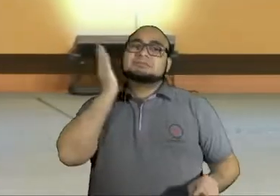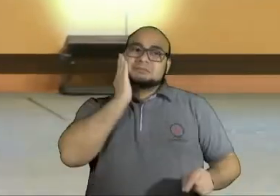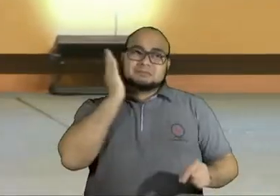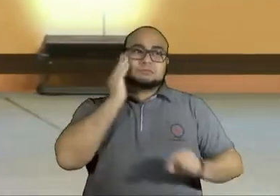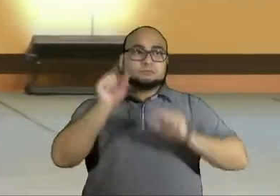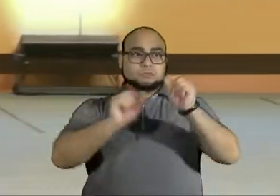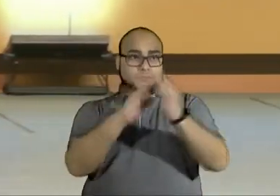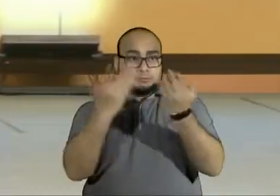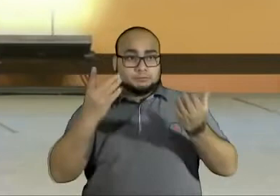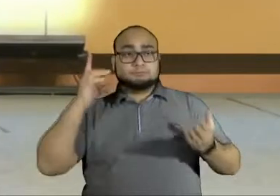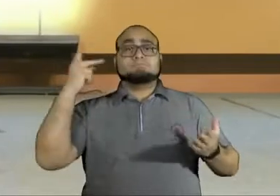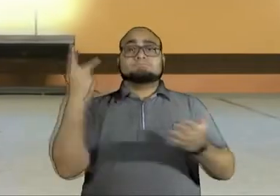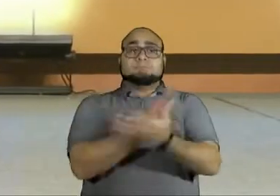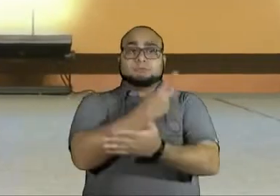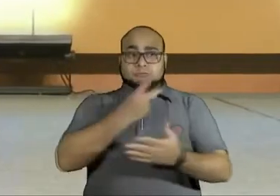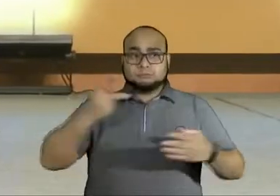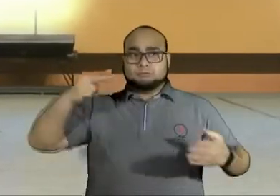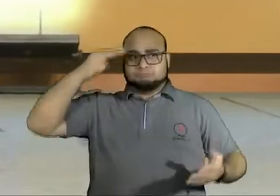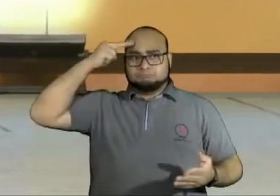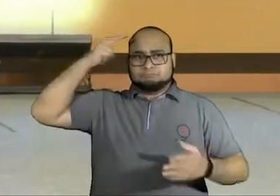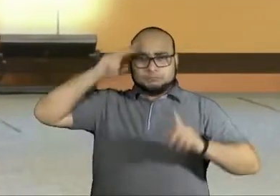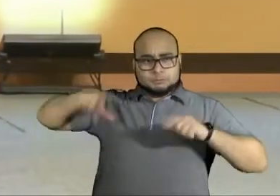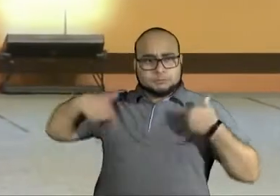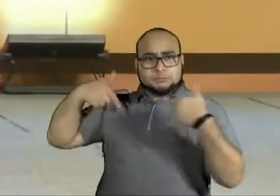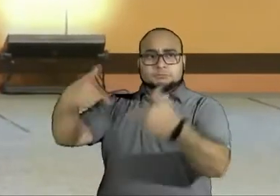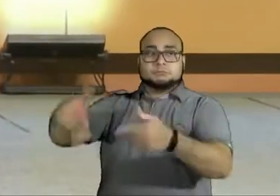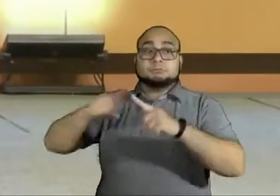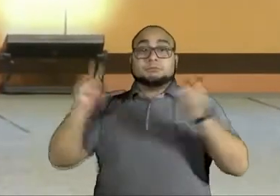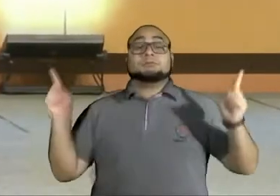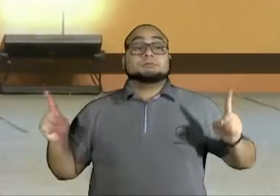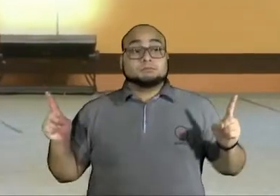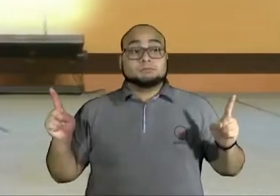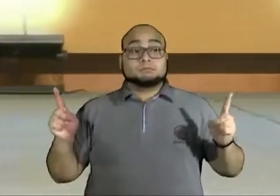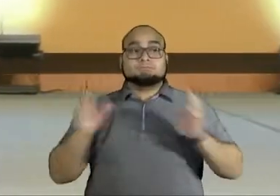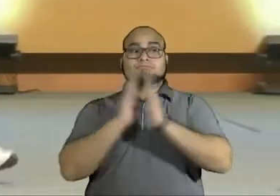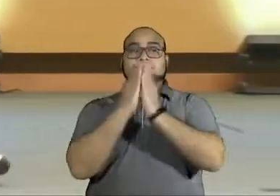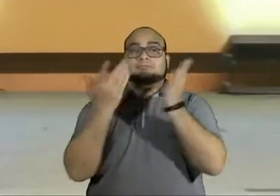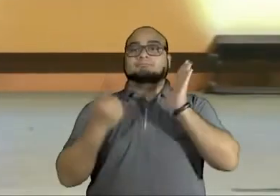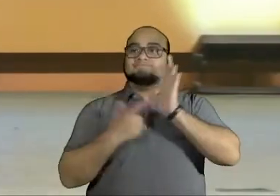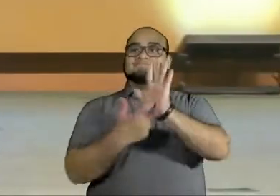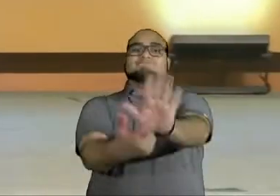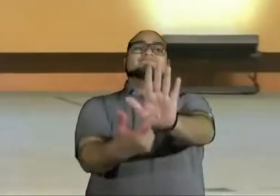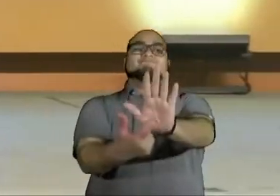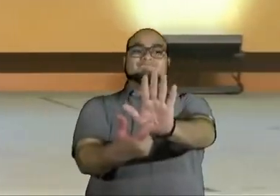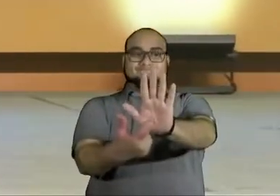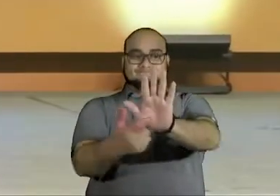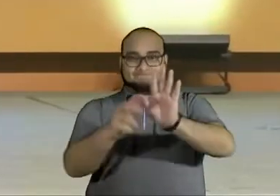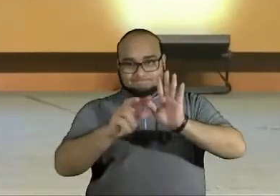Foram os soldados que fizeram, mas eles só fizeram porque a palavra diz que eles fariam isso.